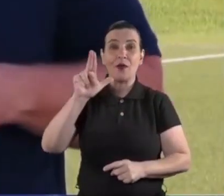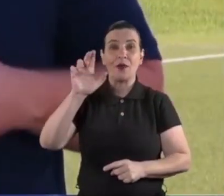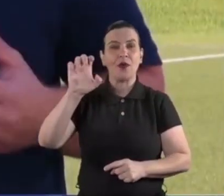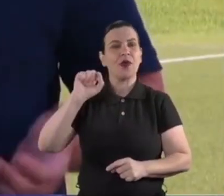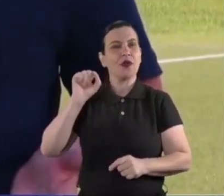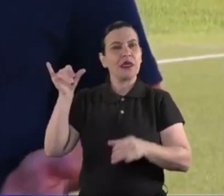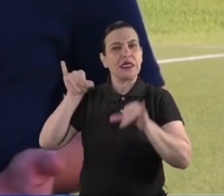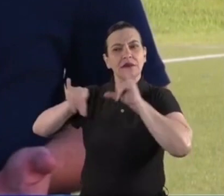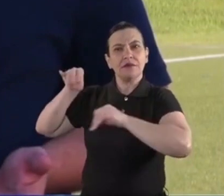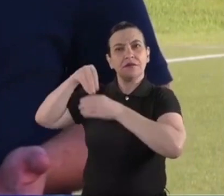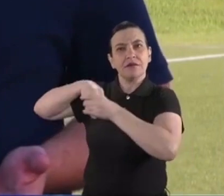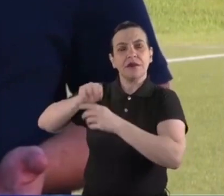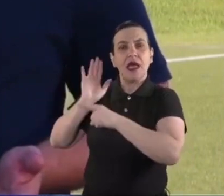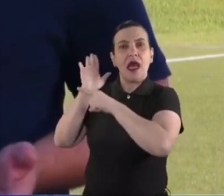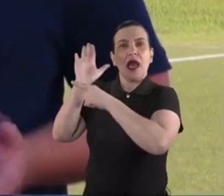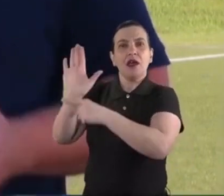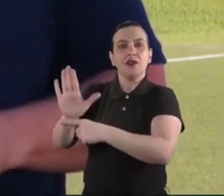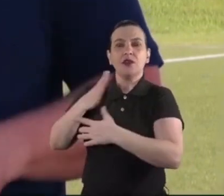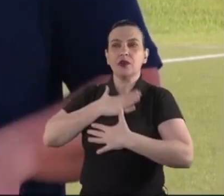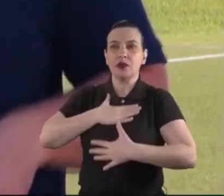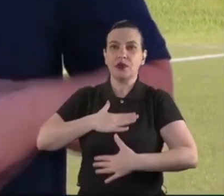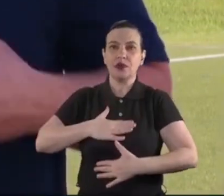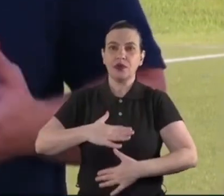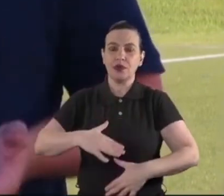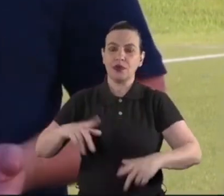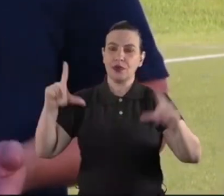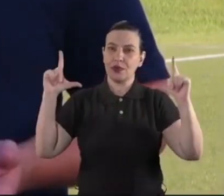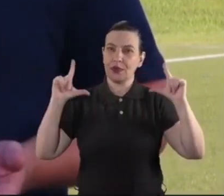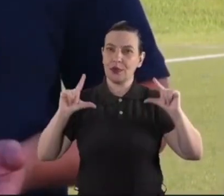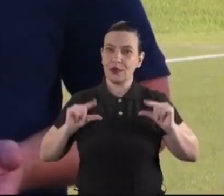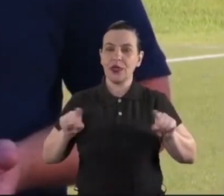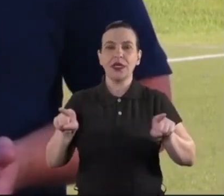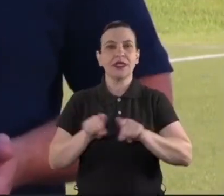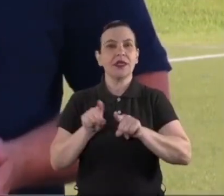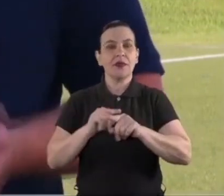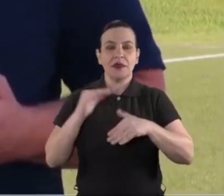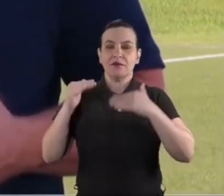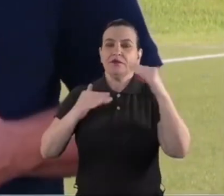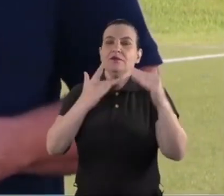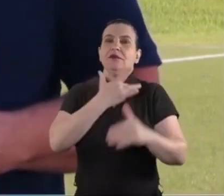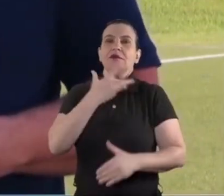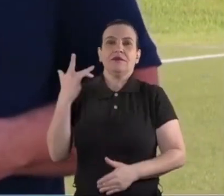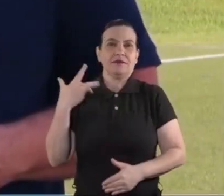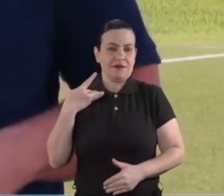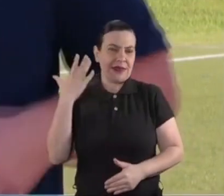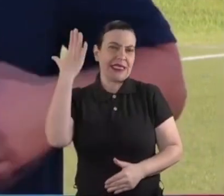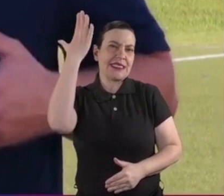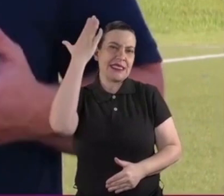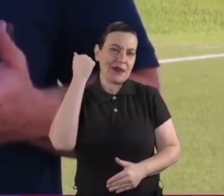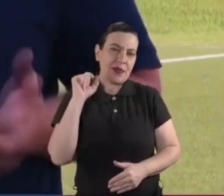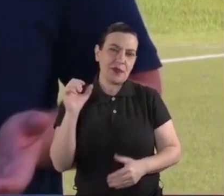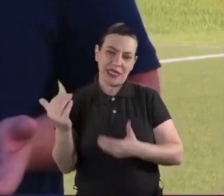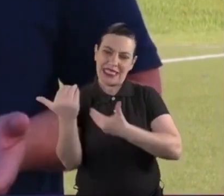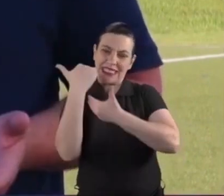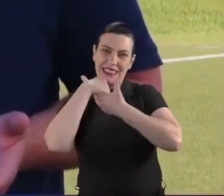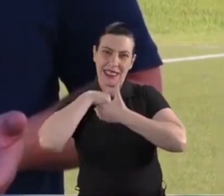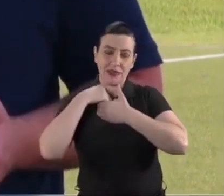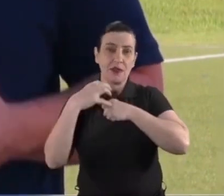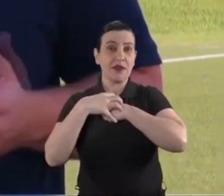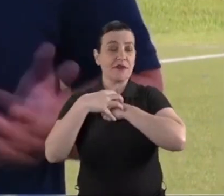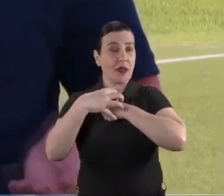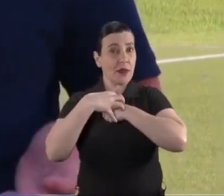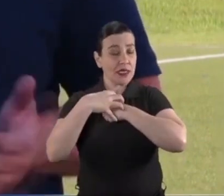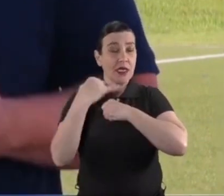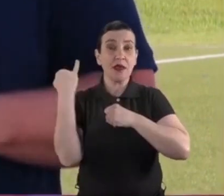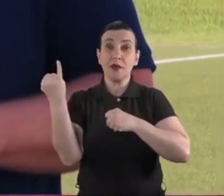que auxiliam na redução dos desconfortos e promove uma inflamação saudável. Nós sabemos que a inflamação é um importante